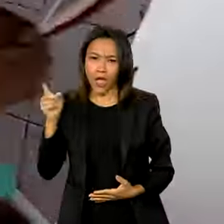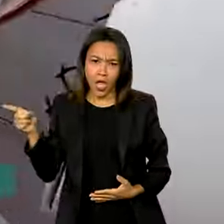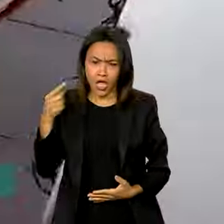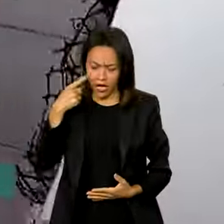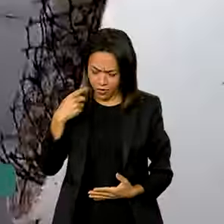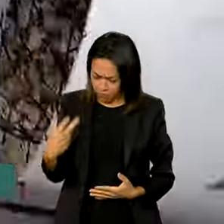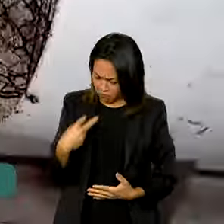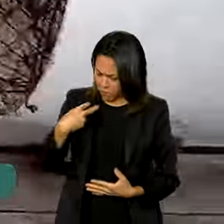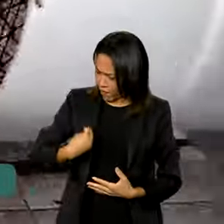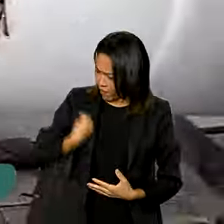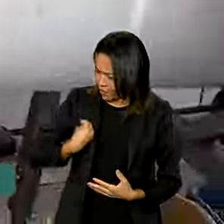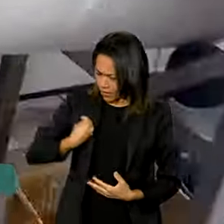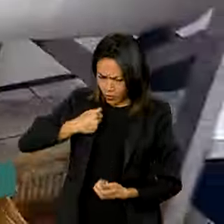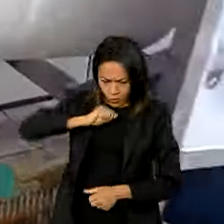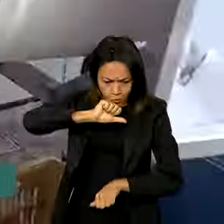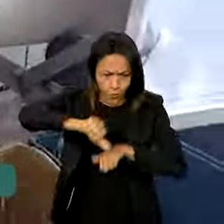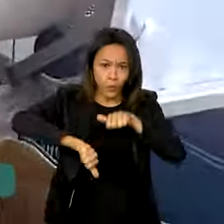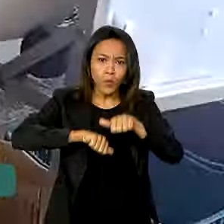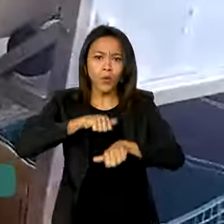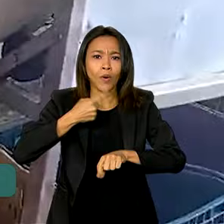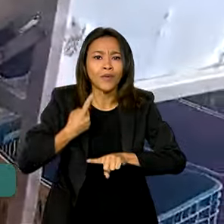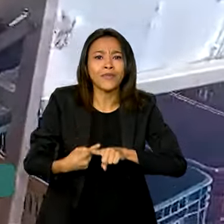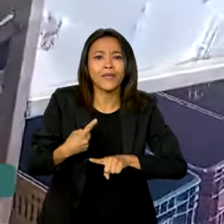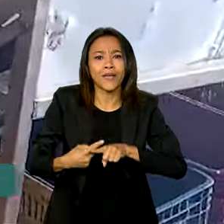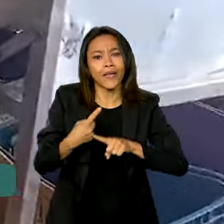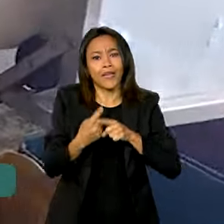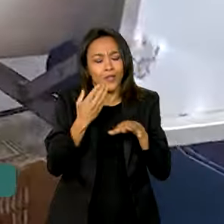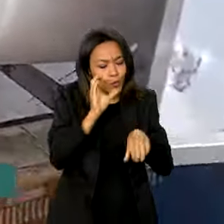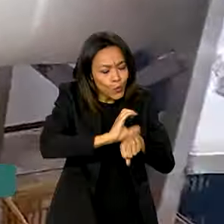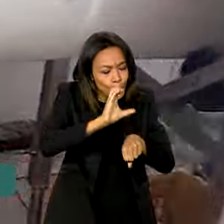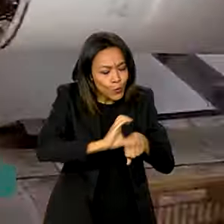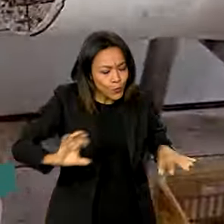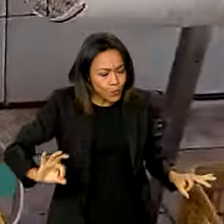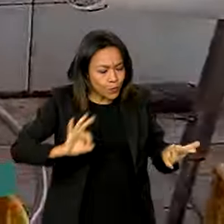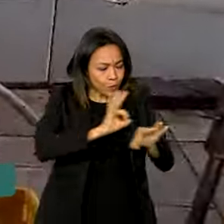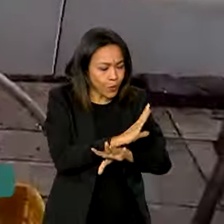se transformar rapidamente após concluir um curso